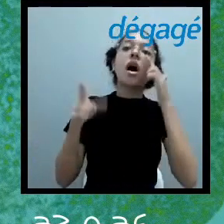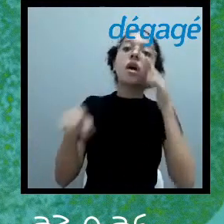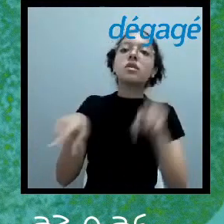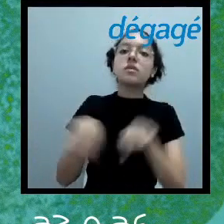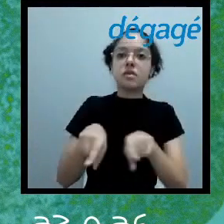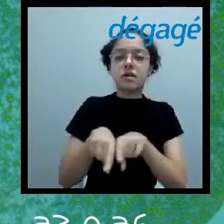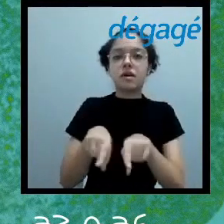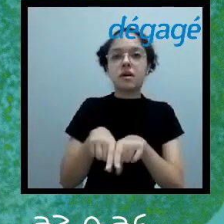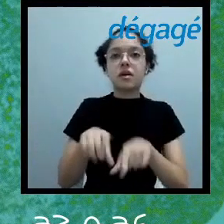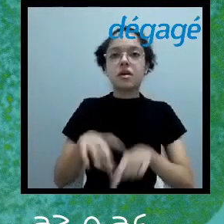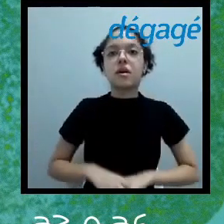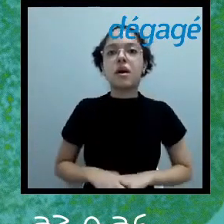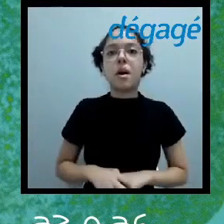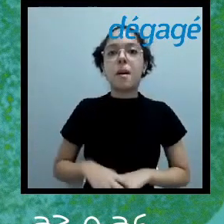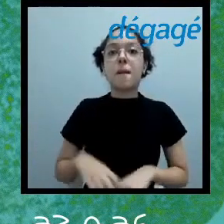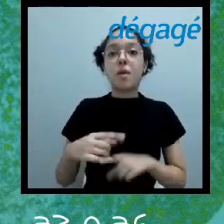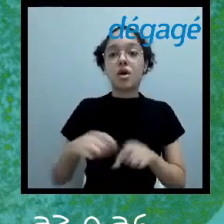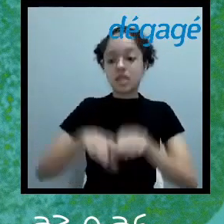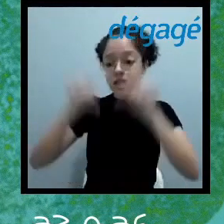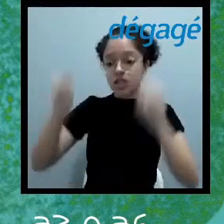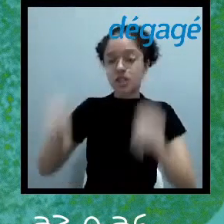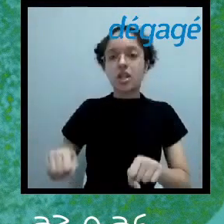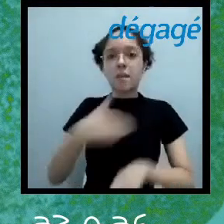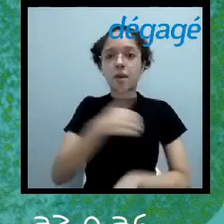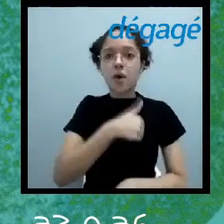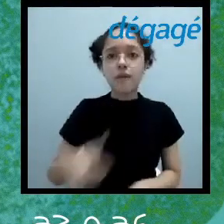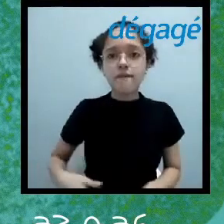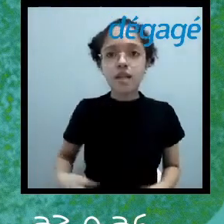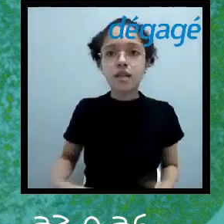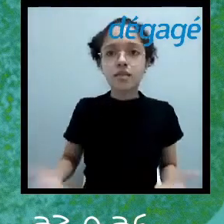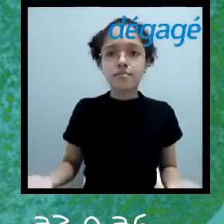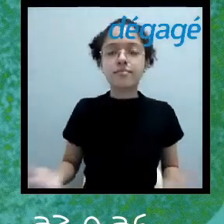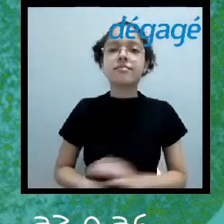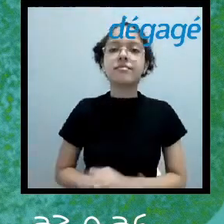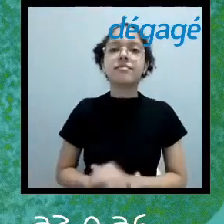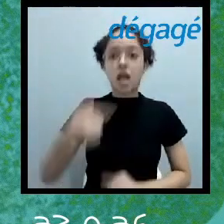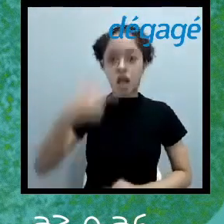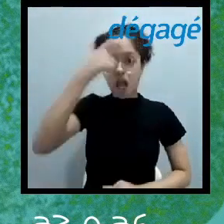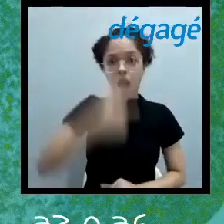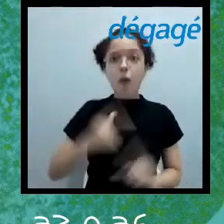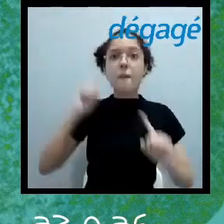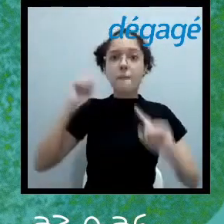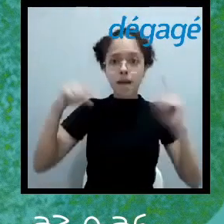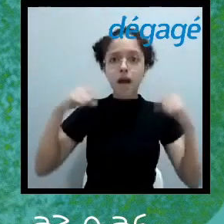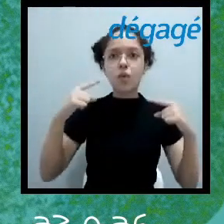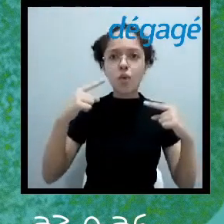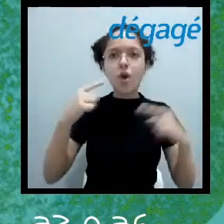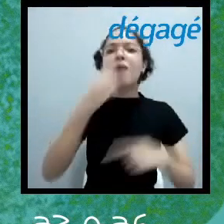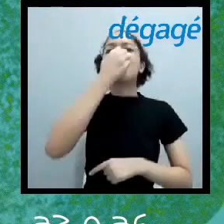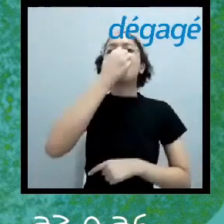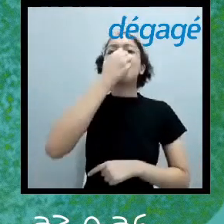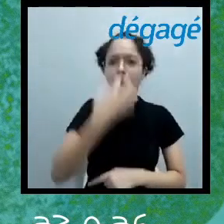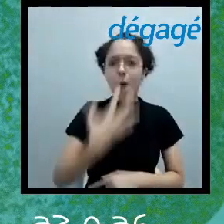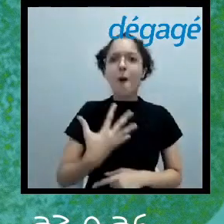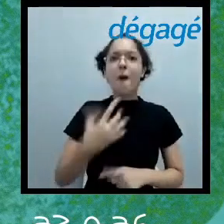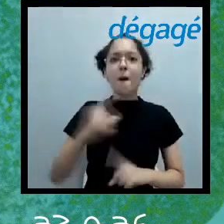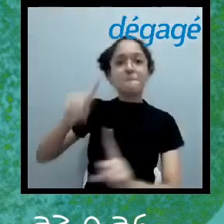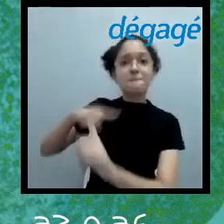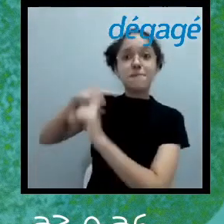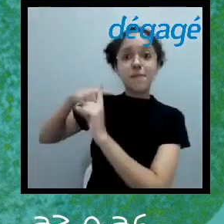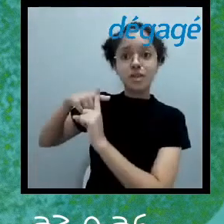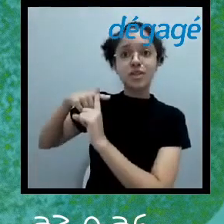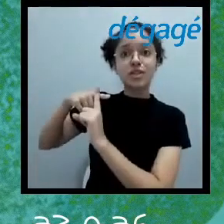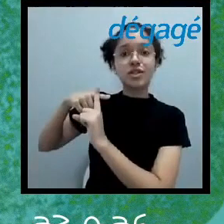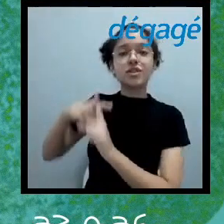quer enquadrar e podar. Eu sou uma maluca e ainda bem. Para mim, o lugar do professor de teatro na escola inclusiva é o